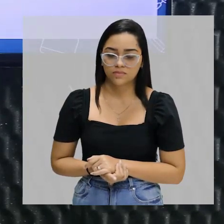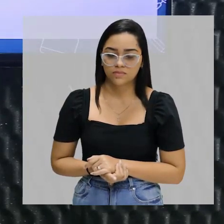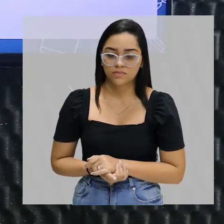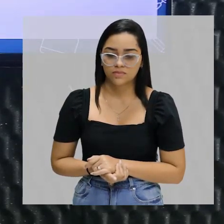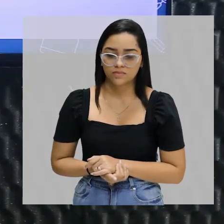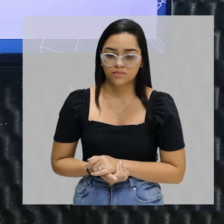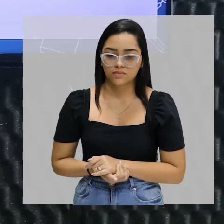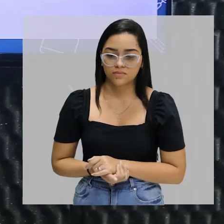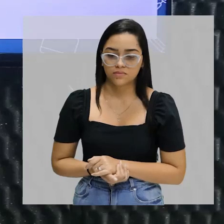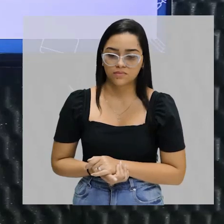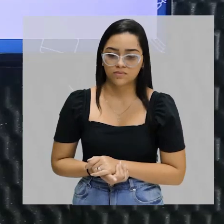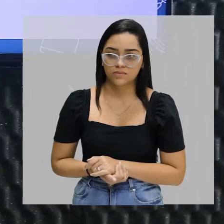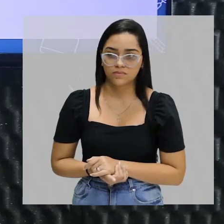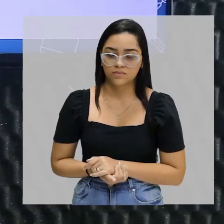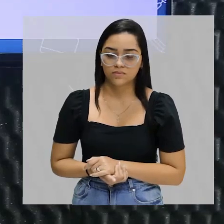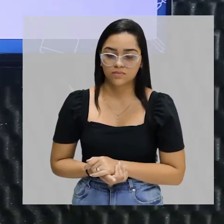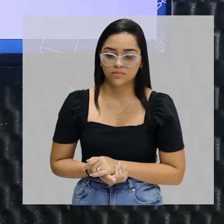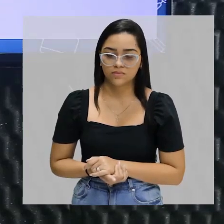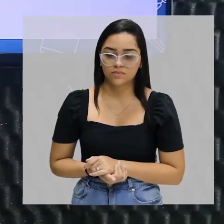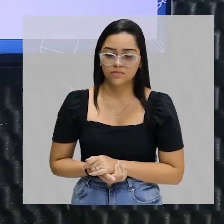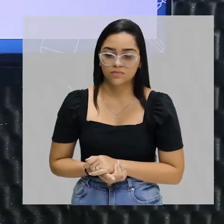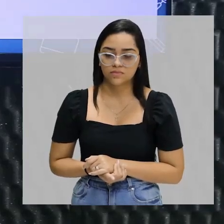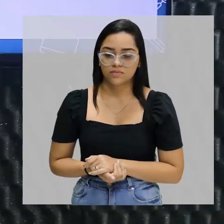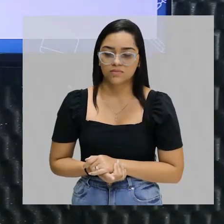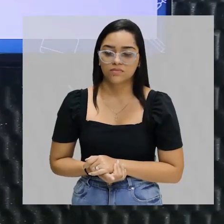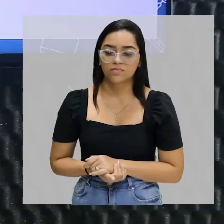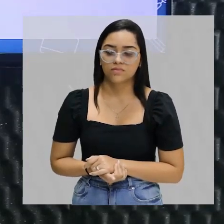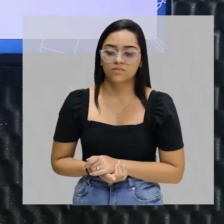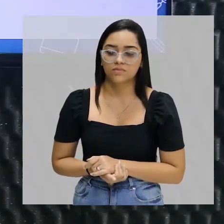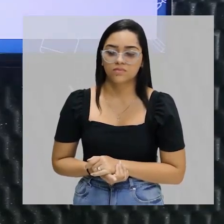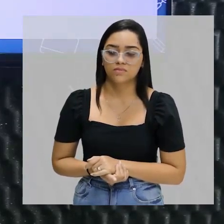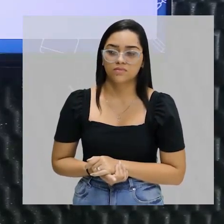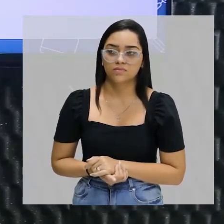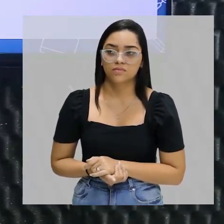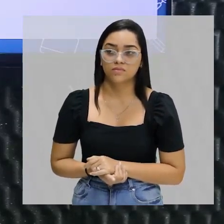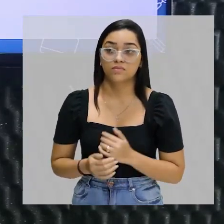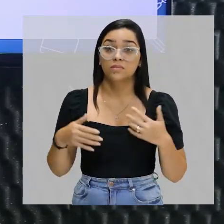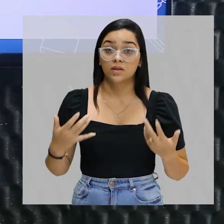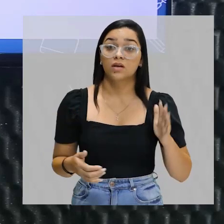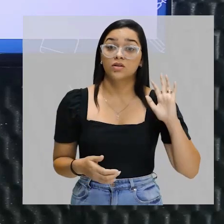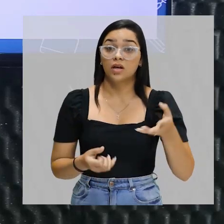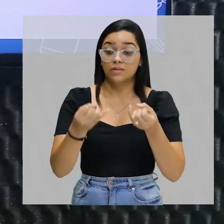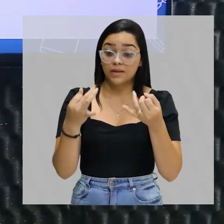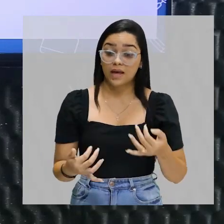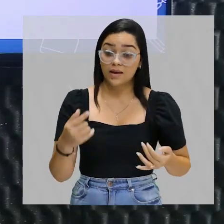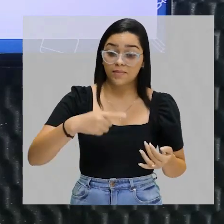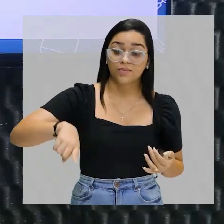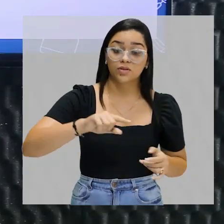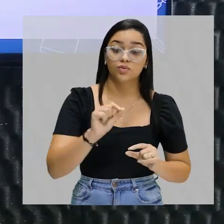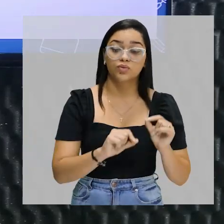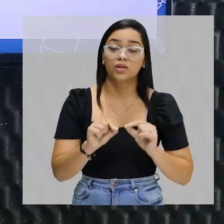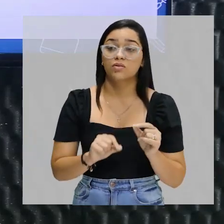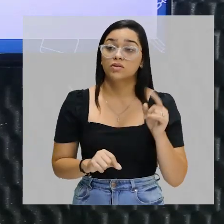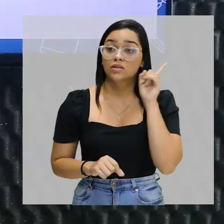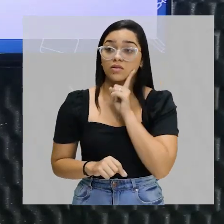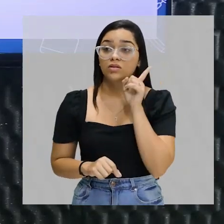país por meio do socialismo criando a república democrática do Vietnã ora galera eu acabei de te falar os Estados